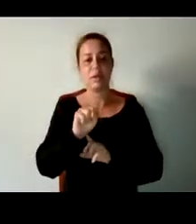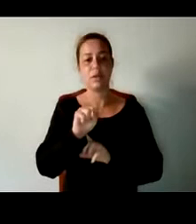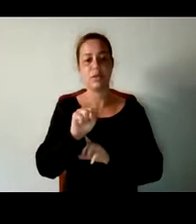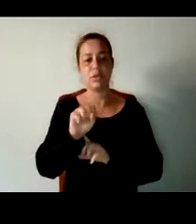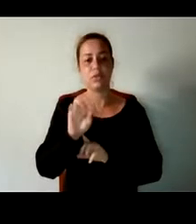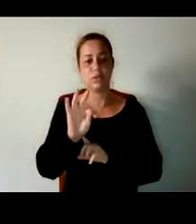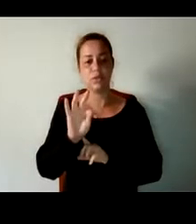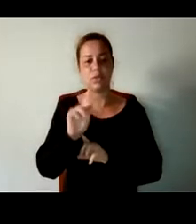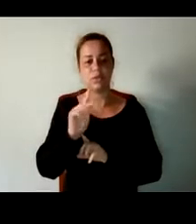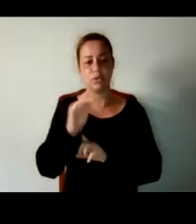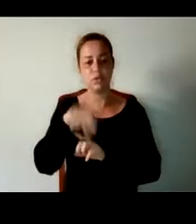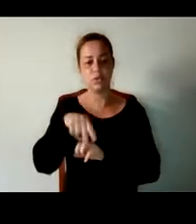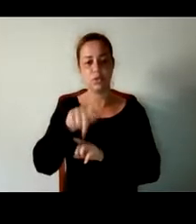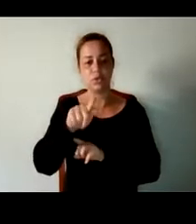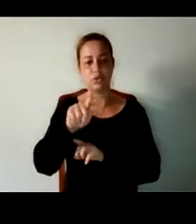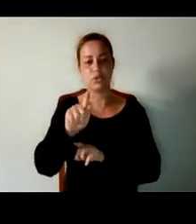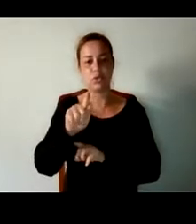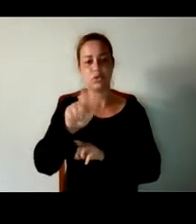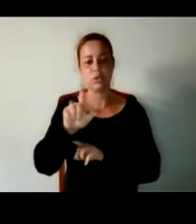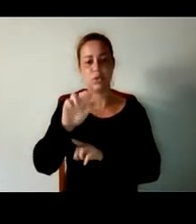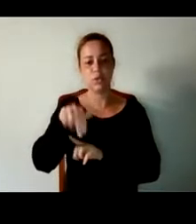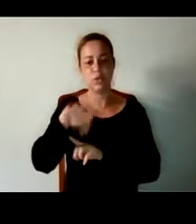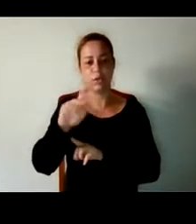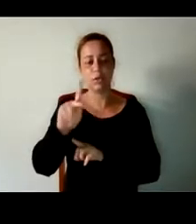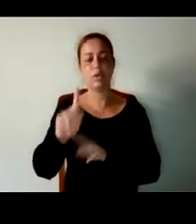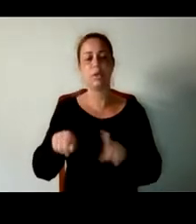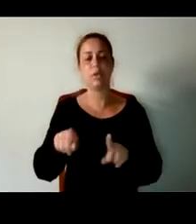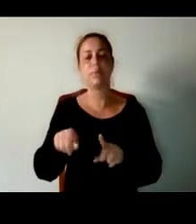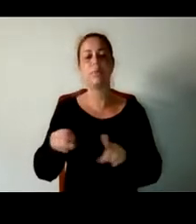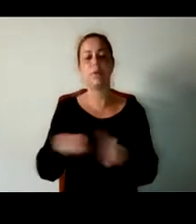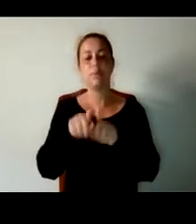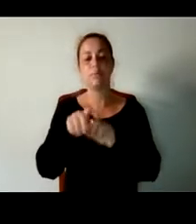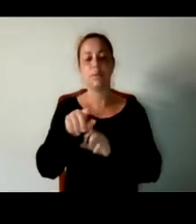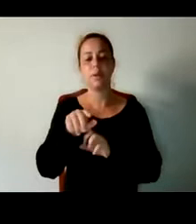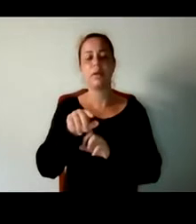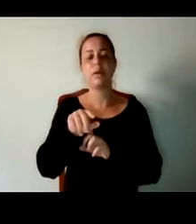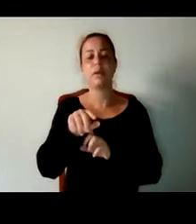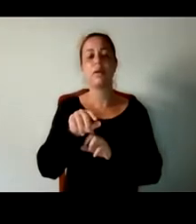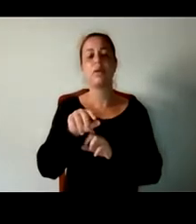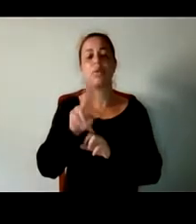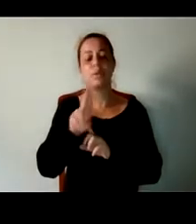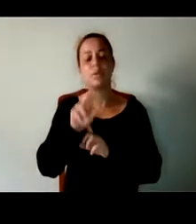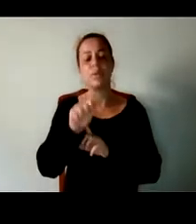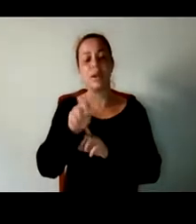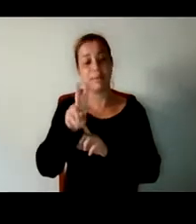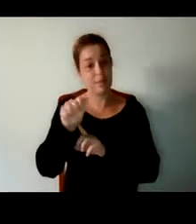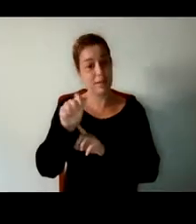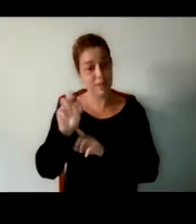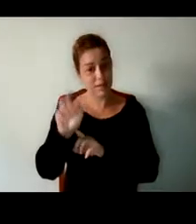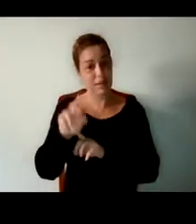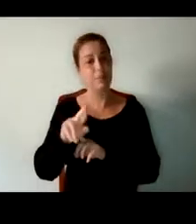né? Também eu criei um avatar, que é o meu avatar, que eu chamo de Doris, né? Que é o meu